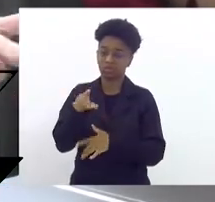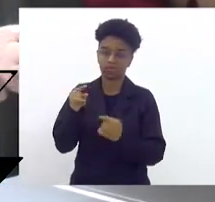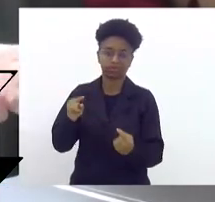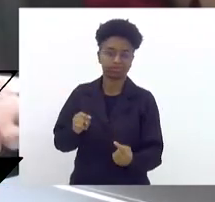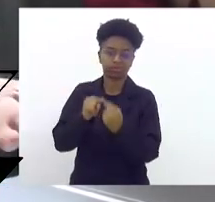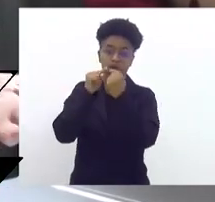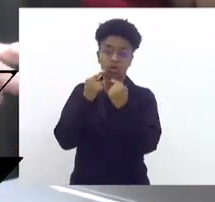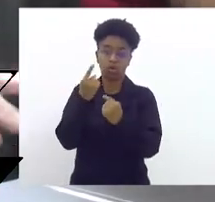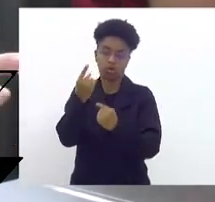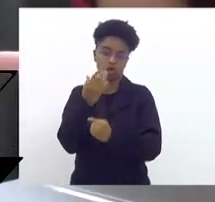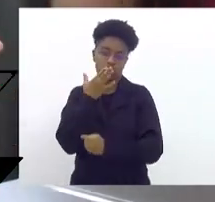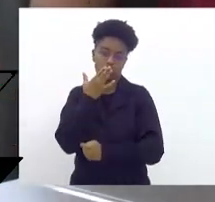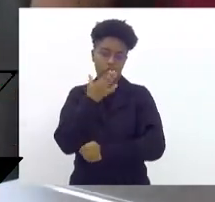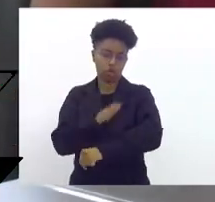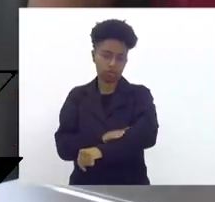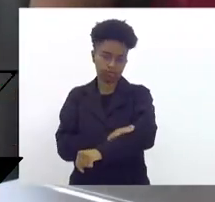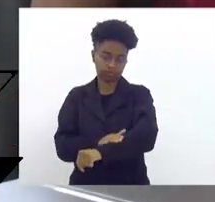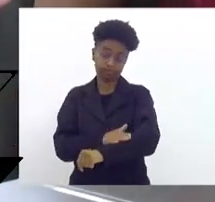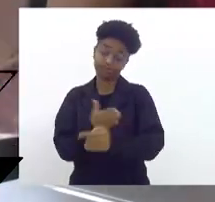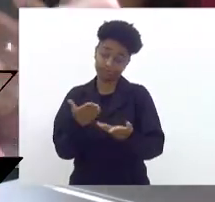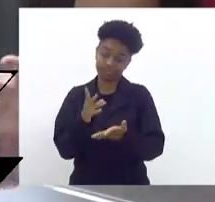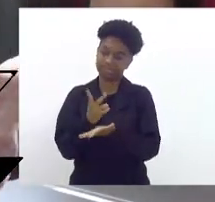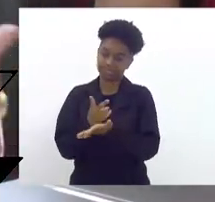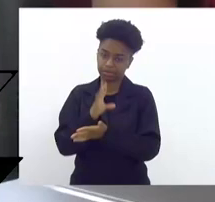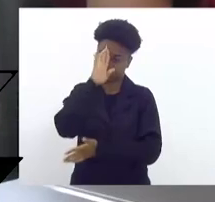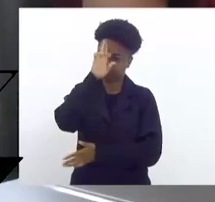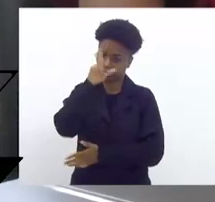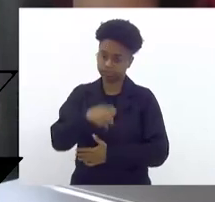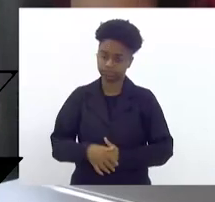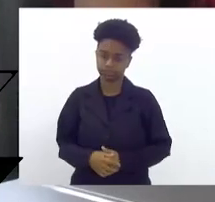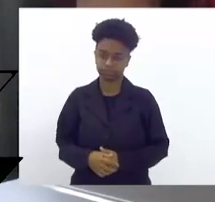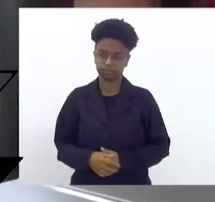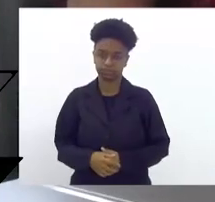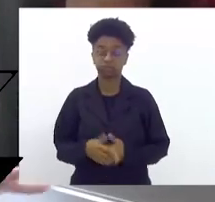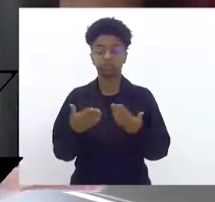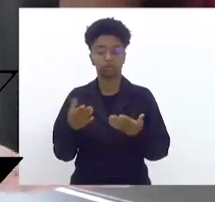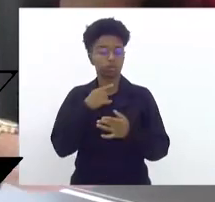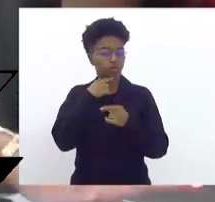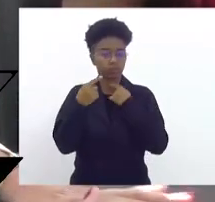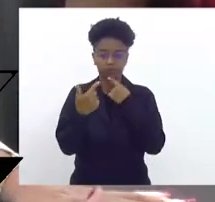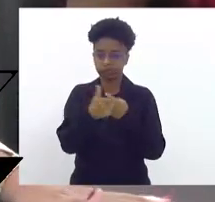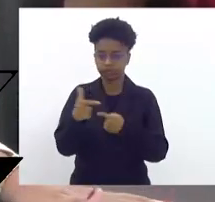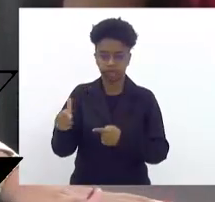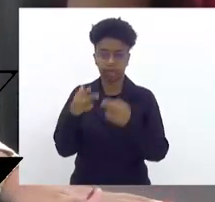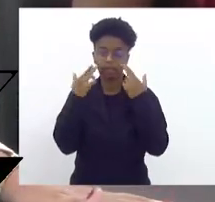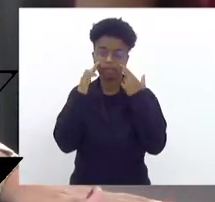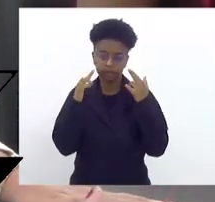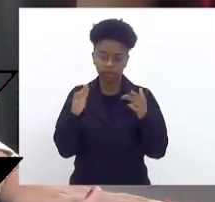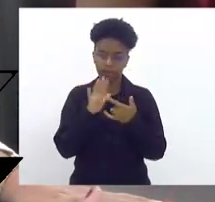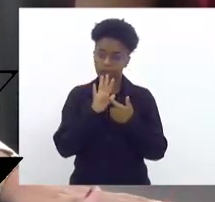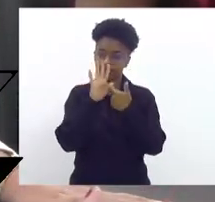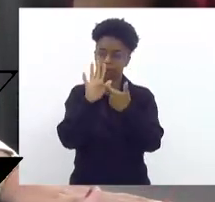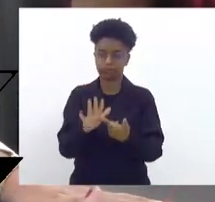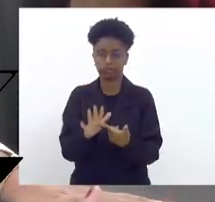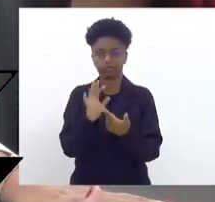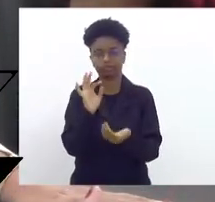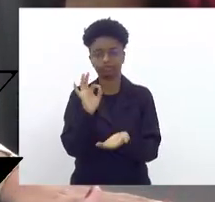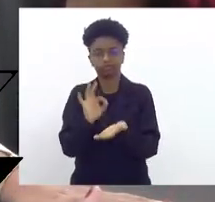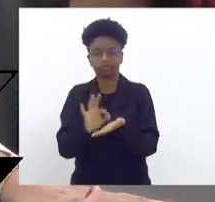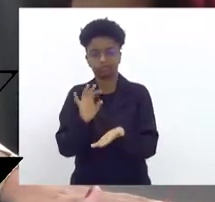um tom de pele então e é errôneo equivocado então Sem dúvida nenhuma essas testemunhas trarão